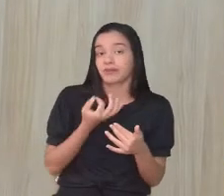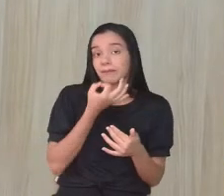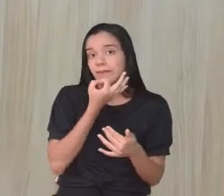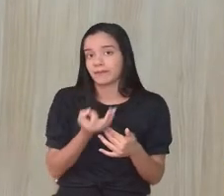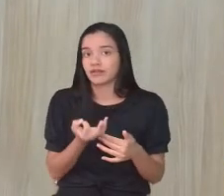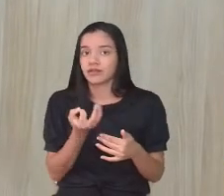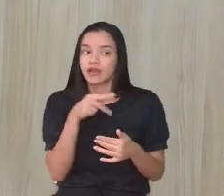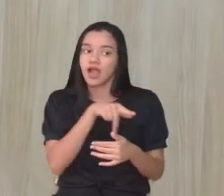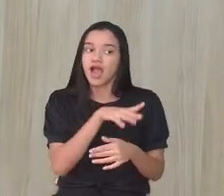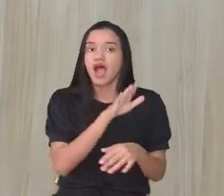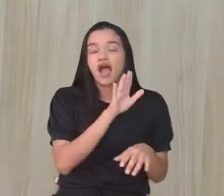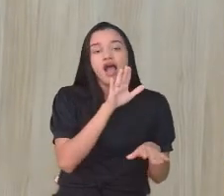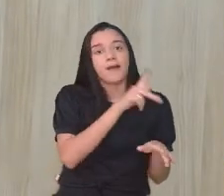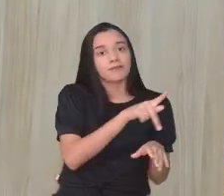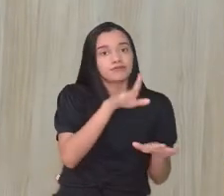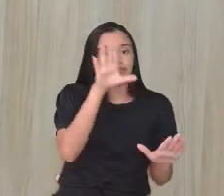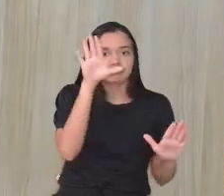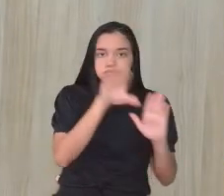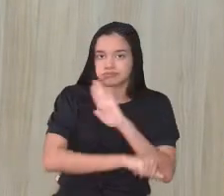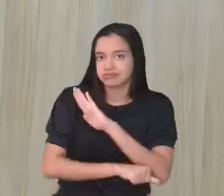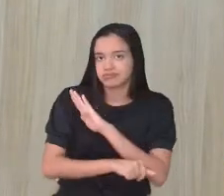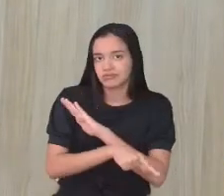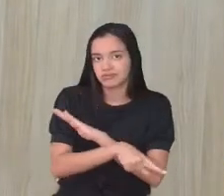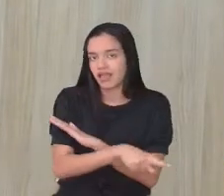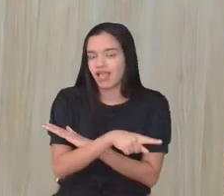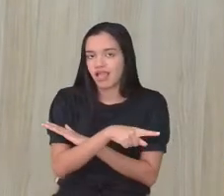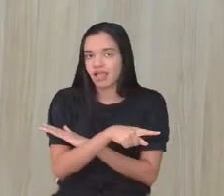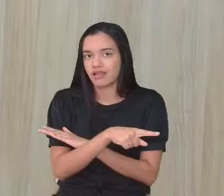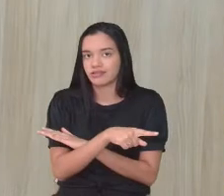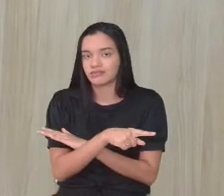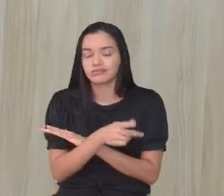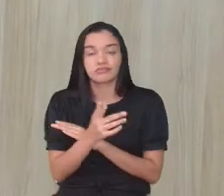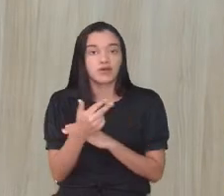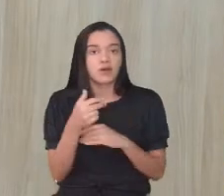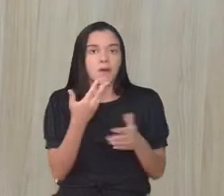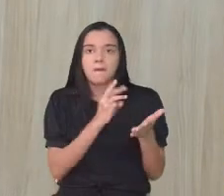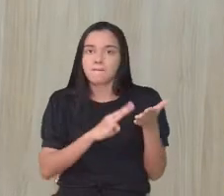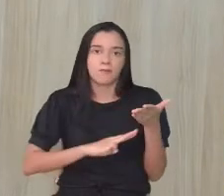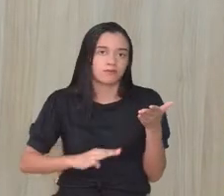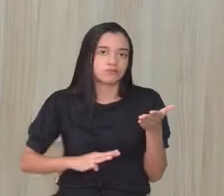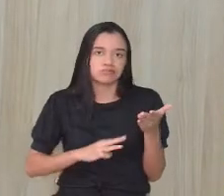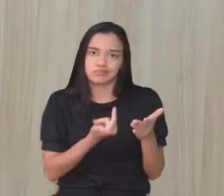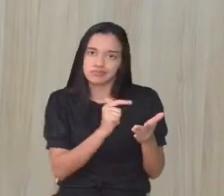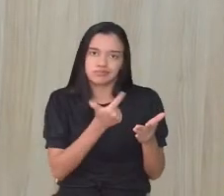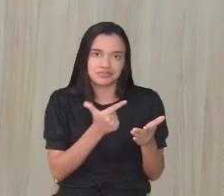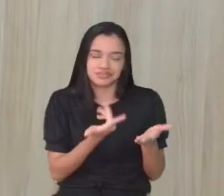vista, Camille é uma ladra, não tinha motivos para fazer aquilo. Descarada.